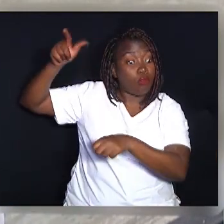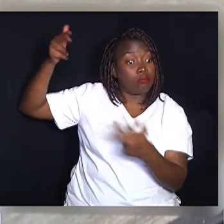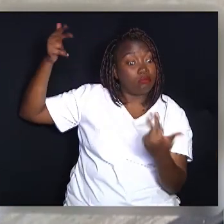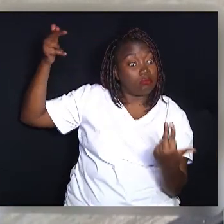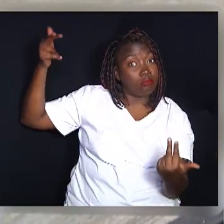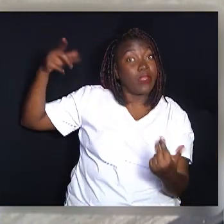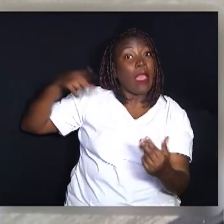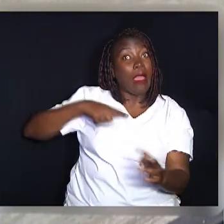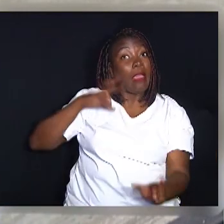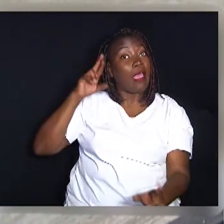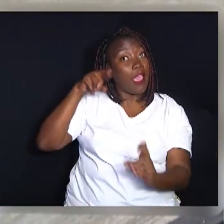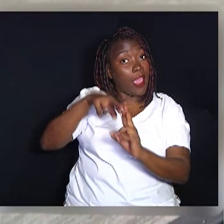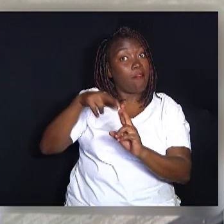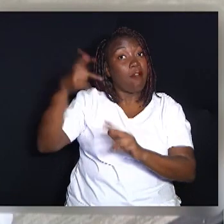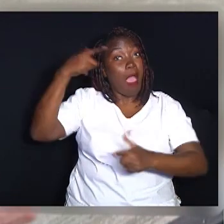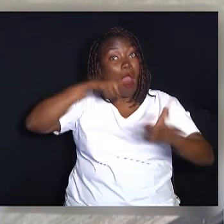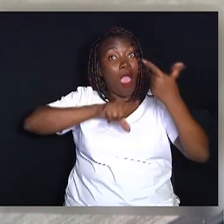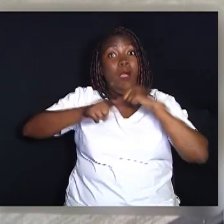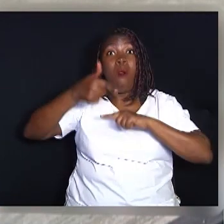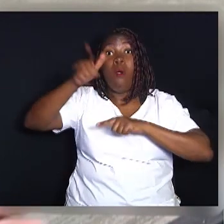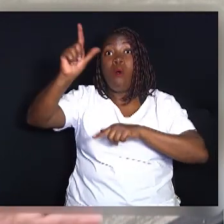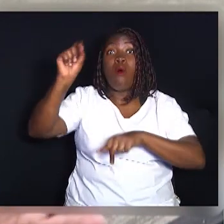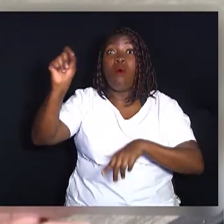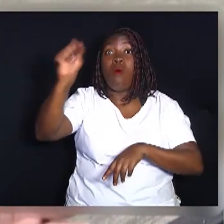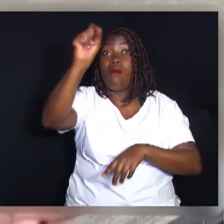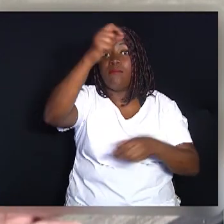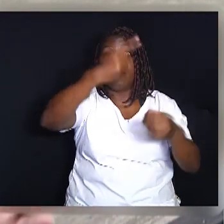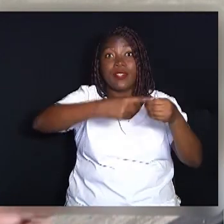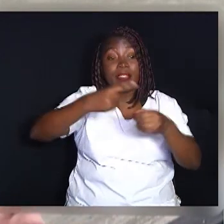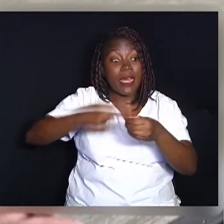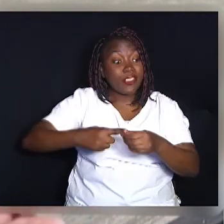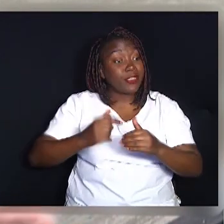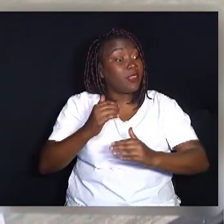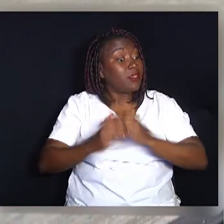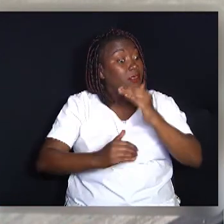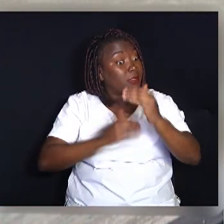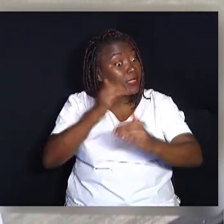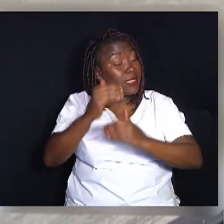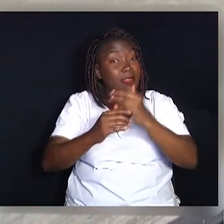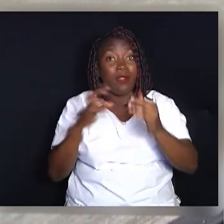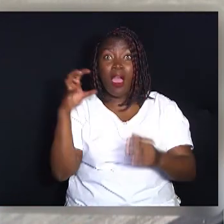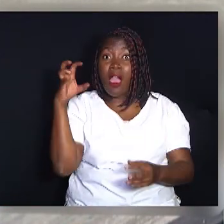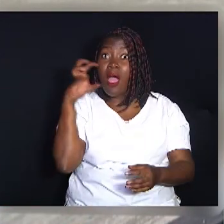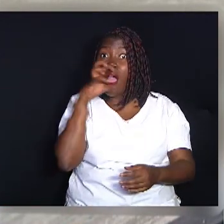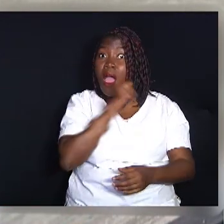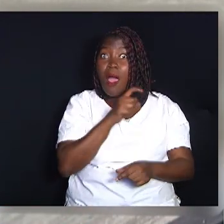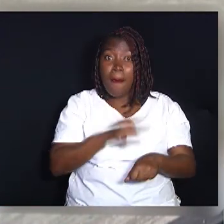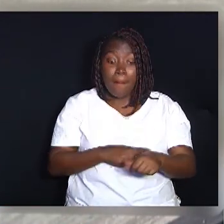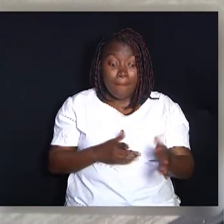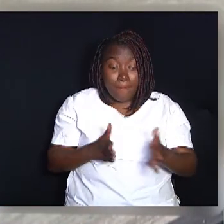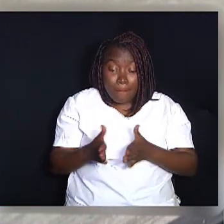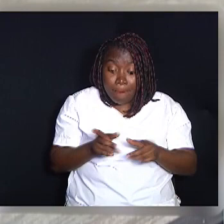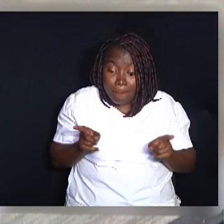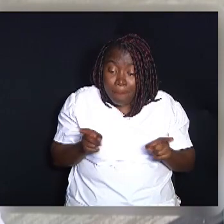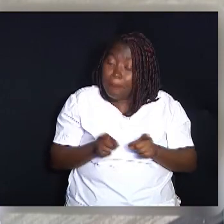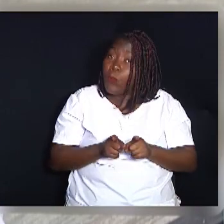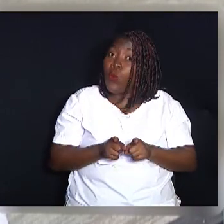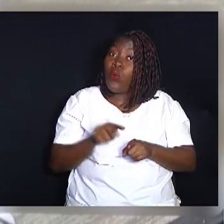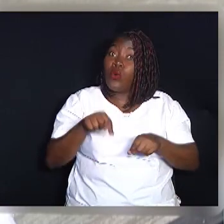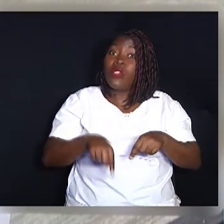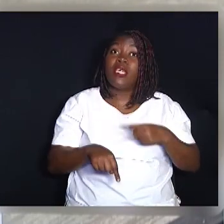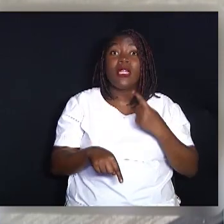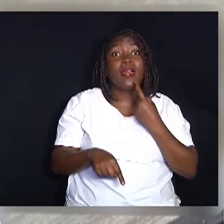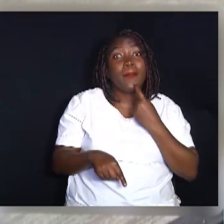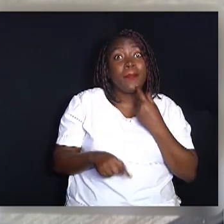referência exitosa já em outras cidades e que foi desenvolvido de forma recorde, num prazo bastante curto aqui em Campinas, a partir